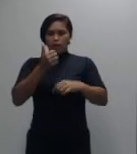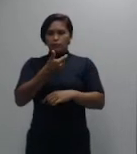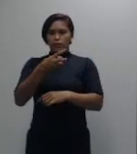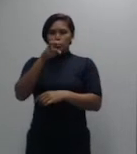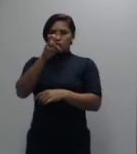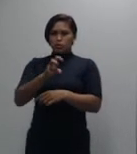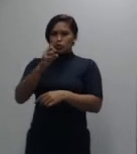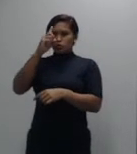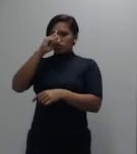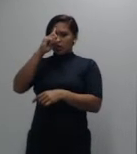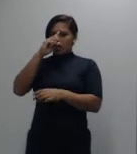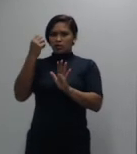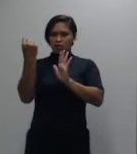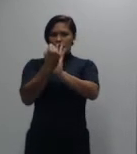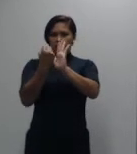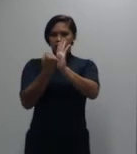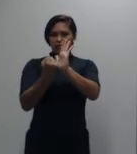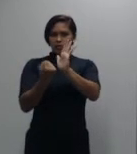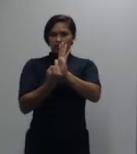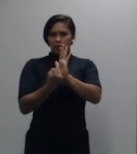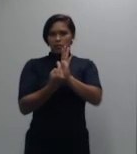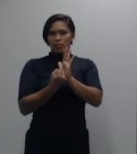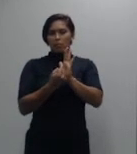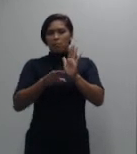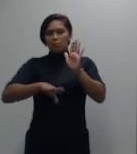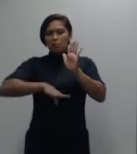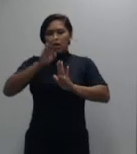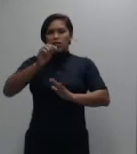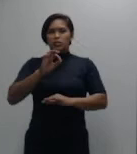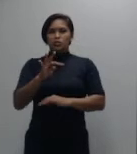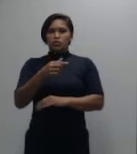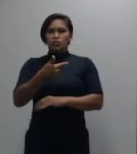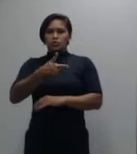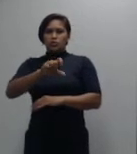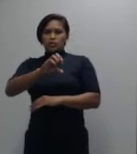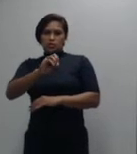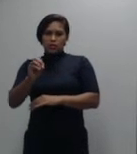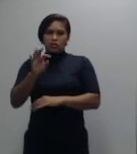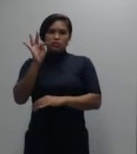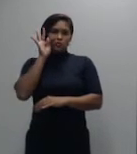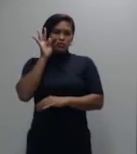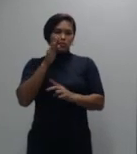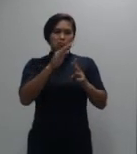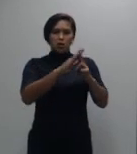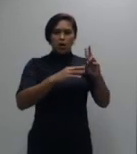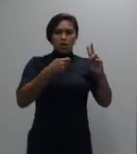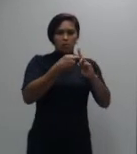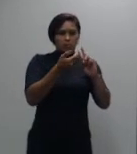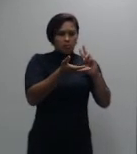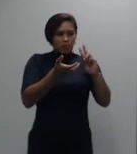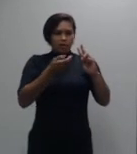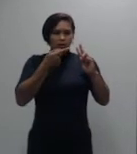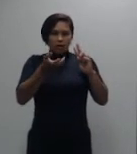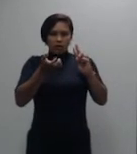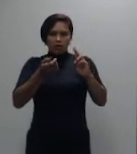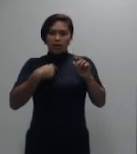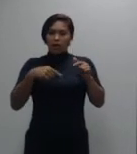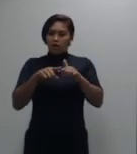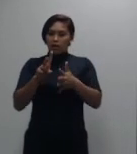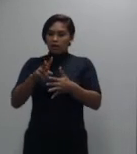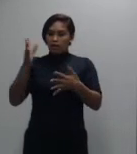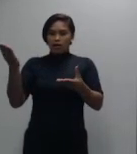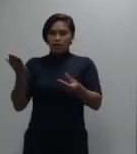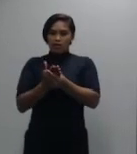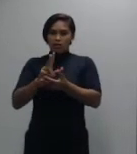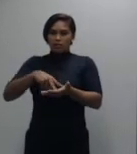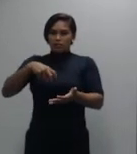datas para a oitiva das demais testemunhas arroladas pelas partes além desta ação penal Ministério